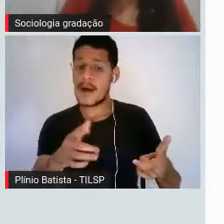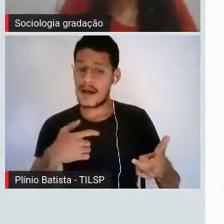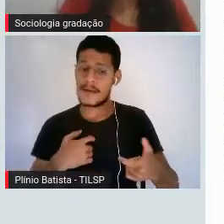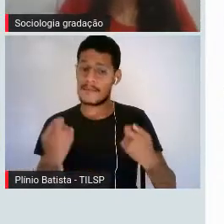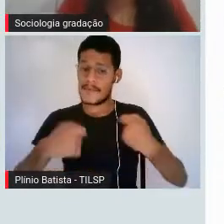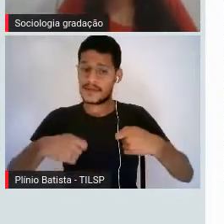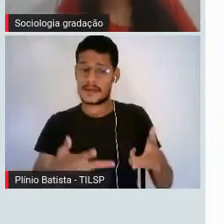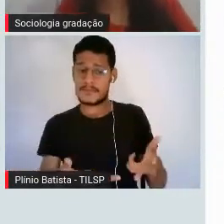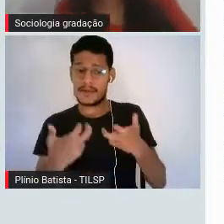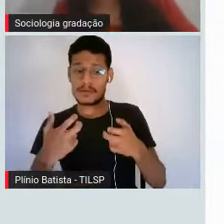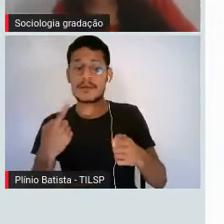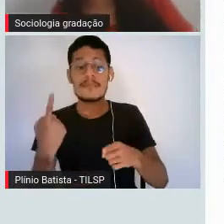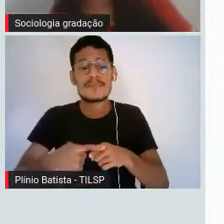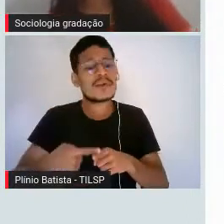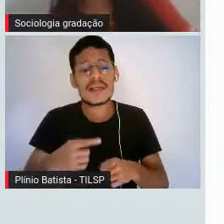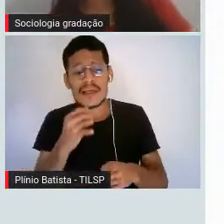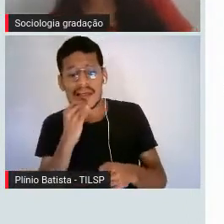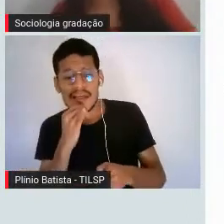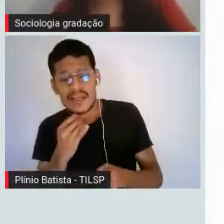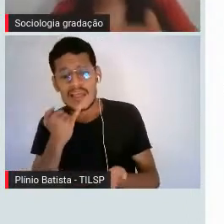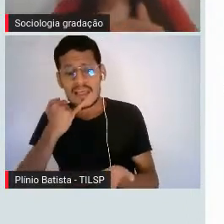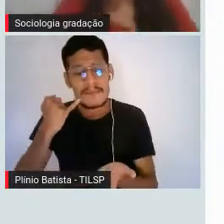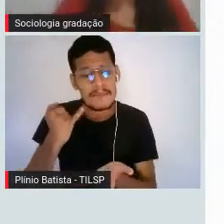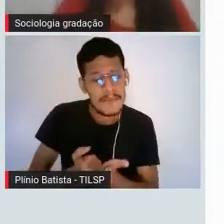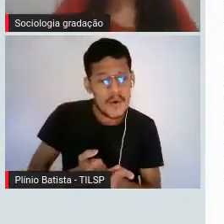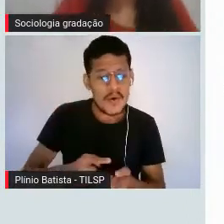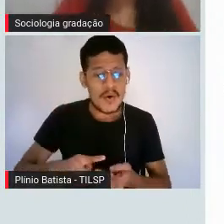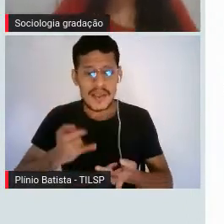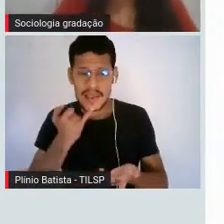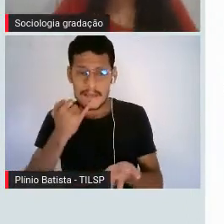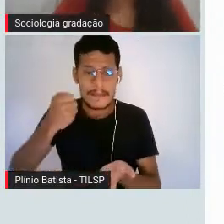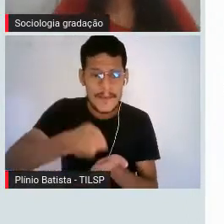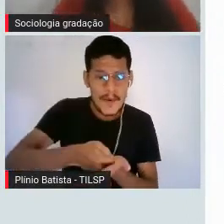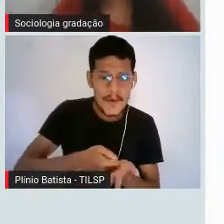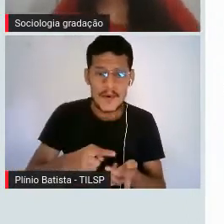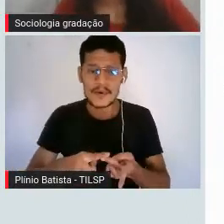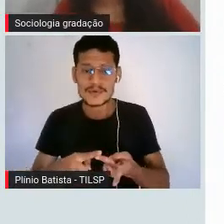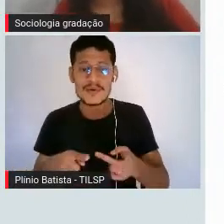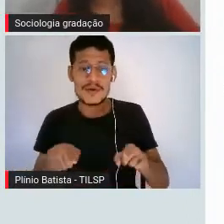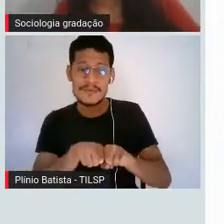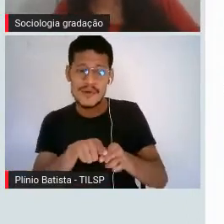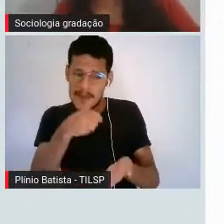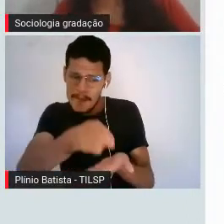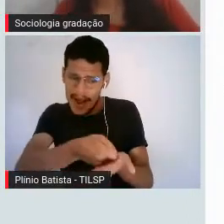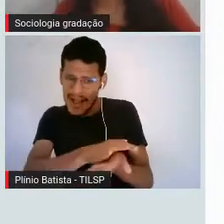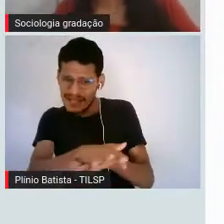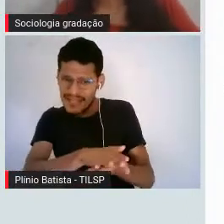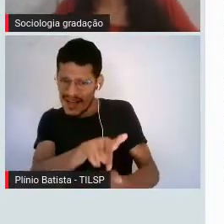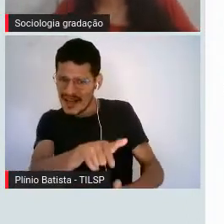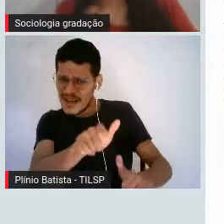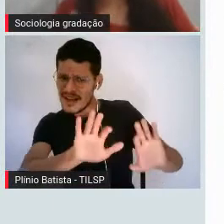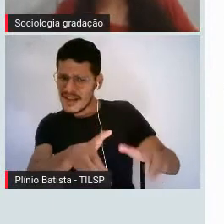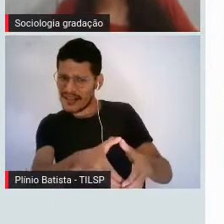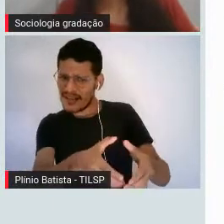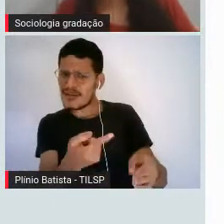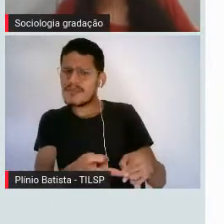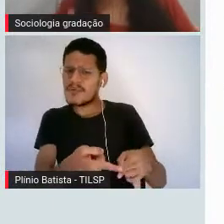imposição de impostos, por que não paga, recebe tributos feudais, e aí percebe